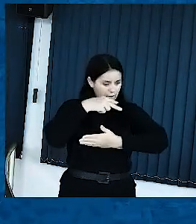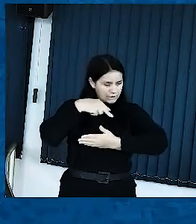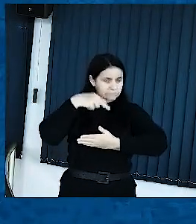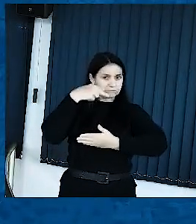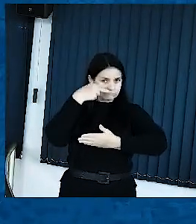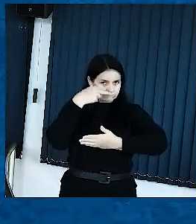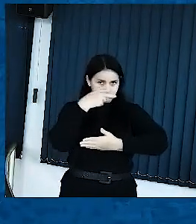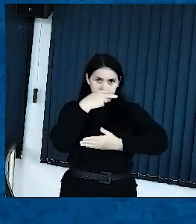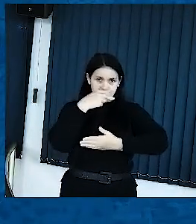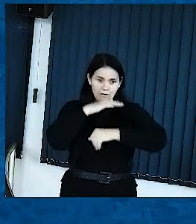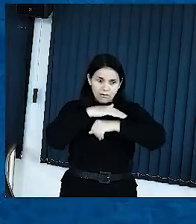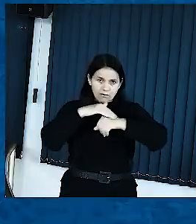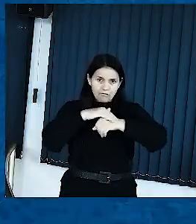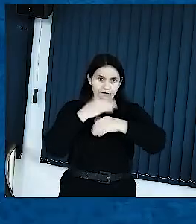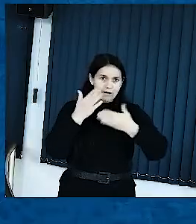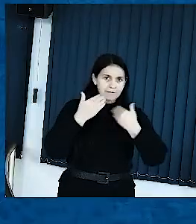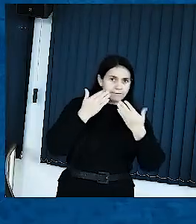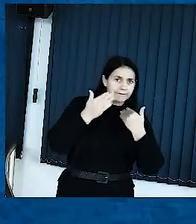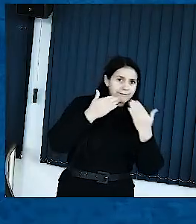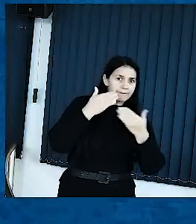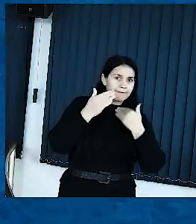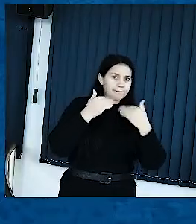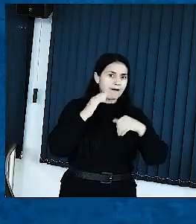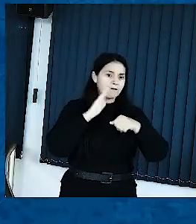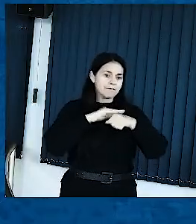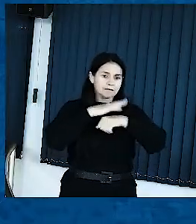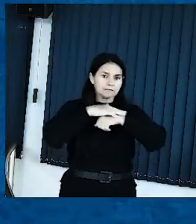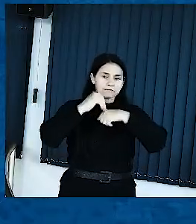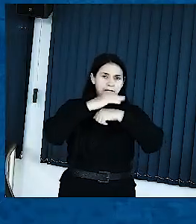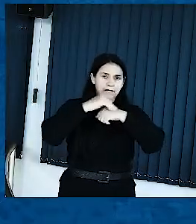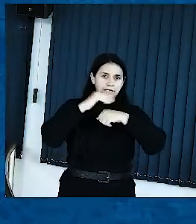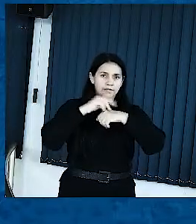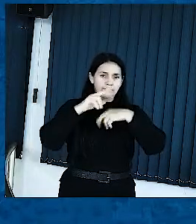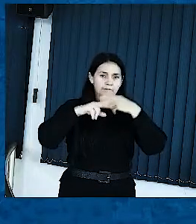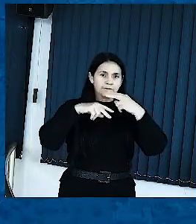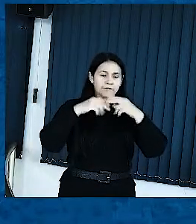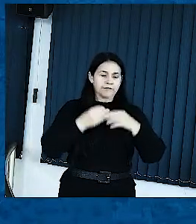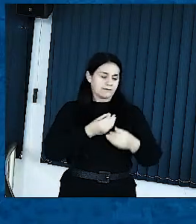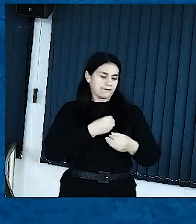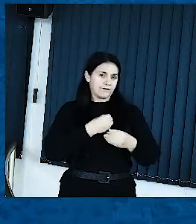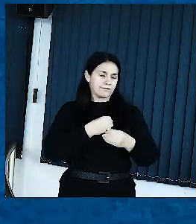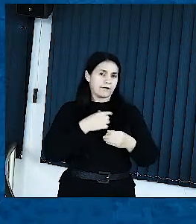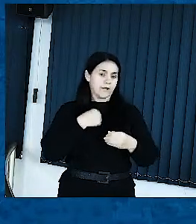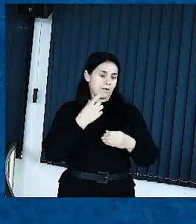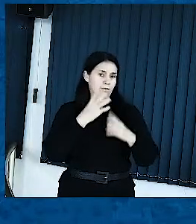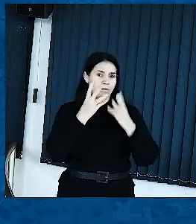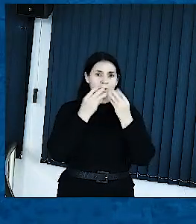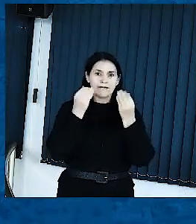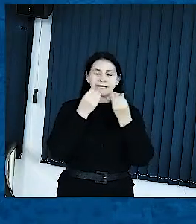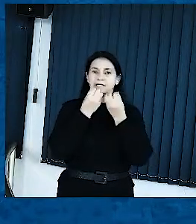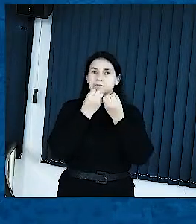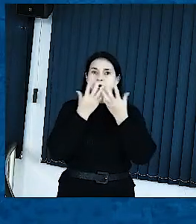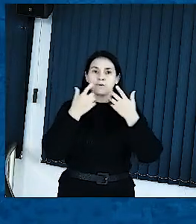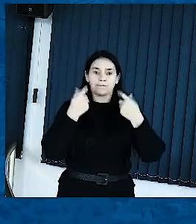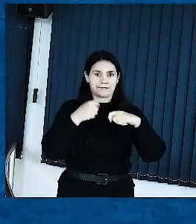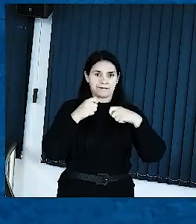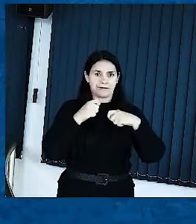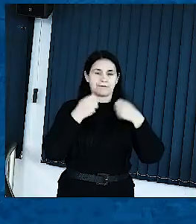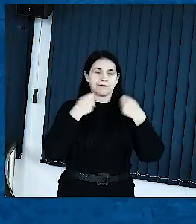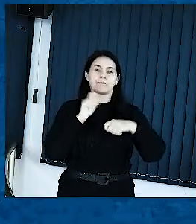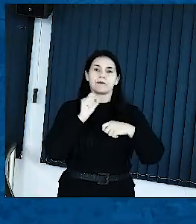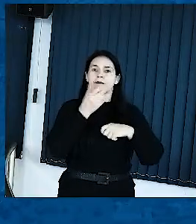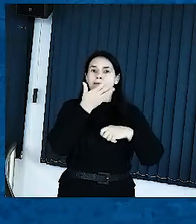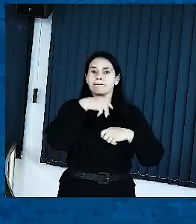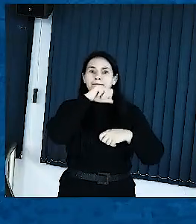olho, converse comigo, me faça carinho, me dê presença de qualidade. Eu preciso de um pai e de uma